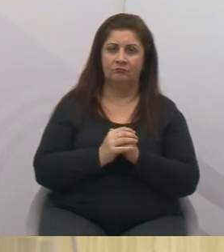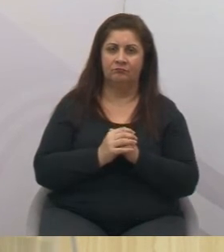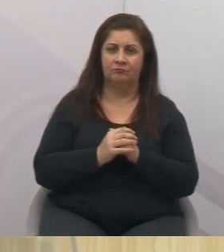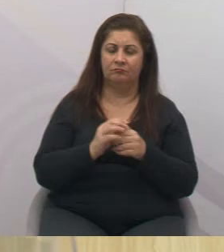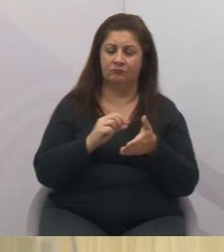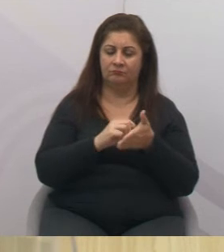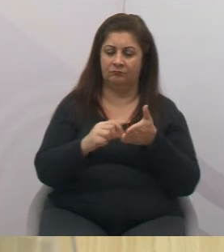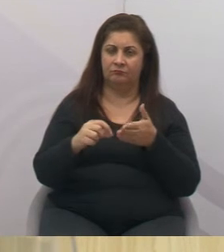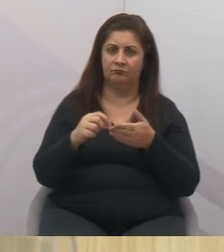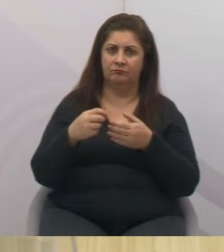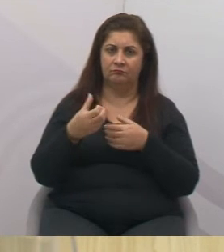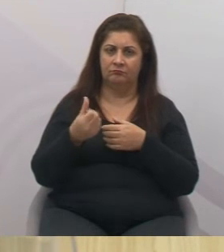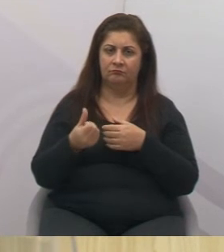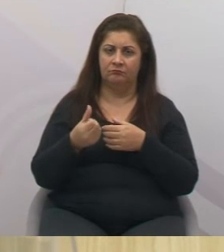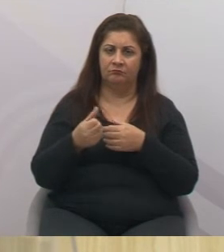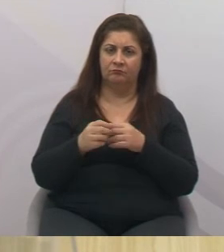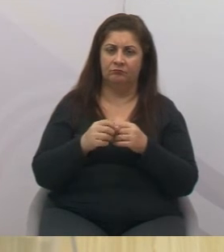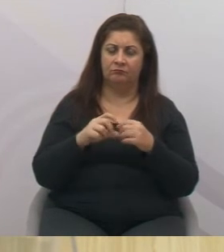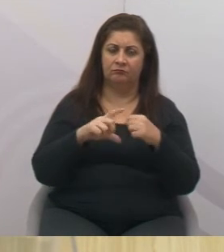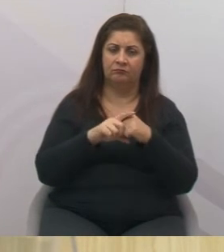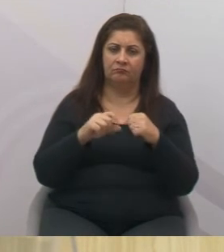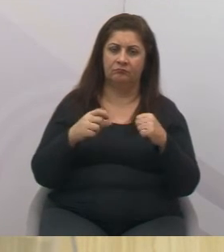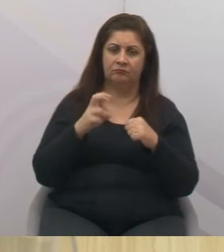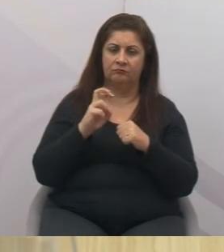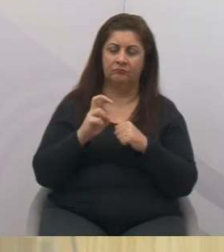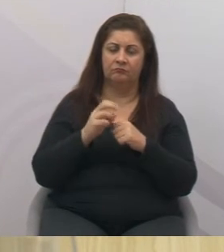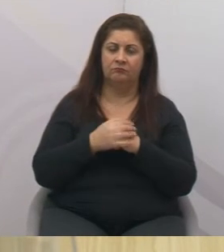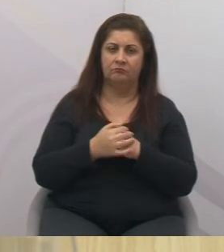6º, artigo 5º da Lei Municipal